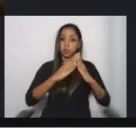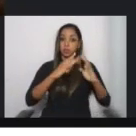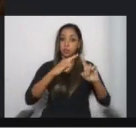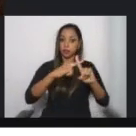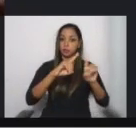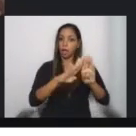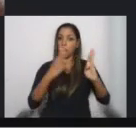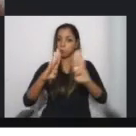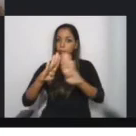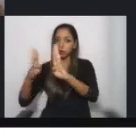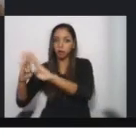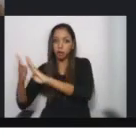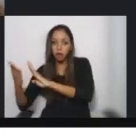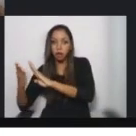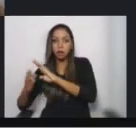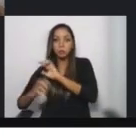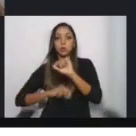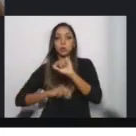simplesmente